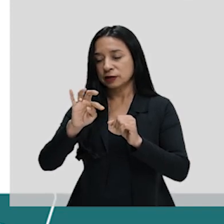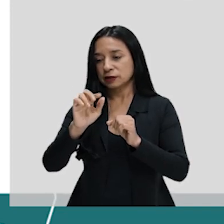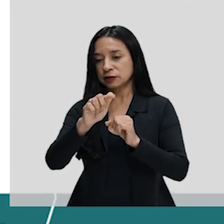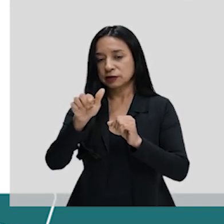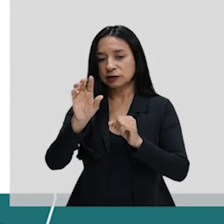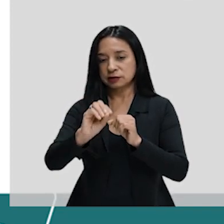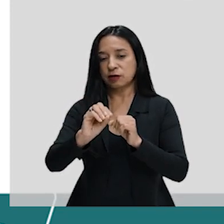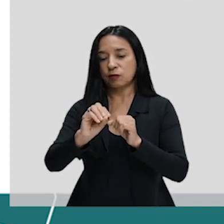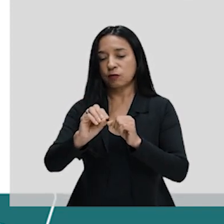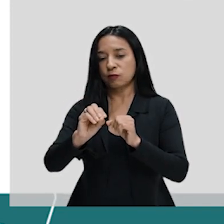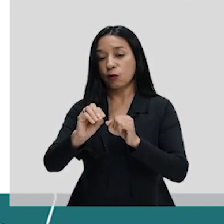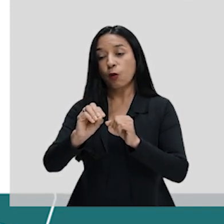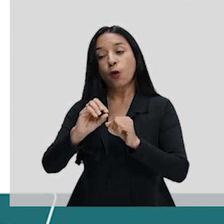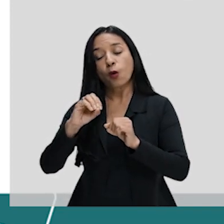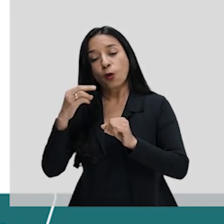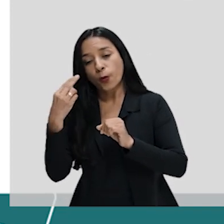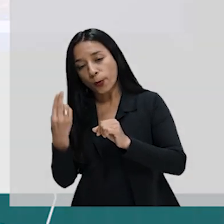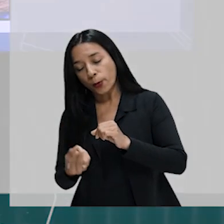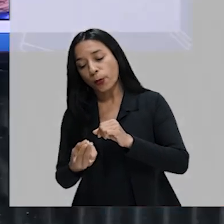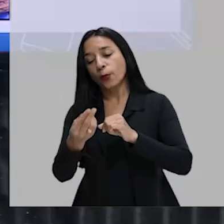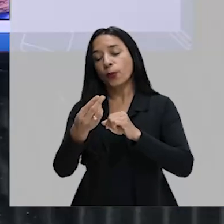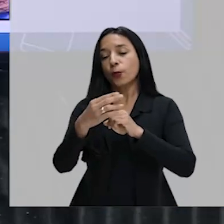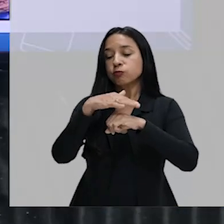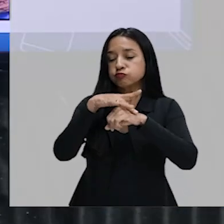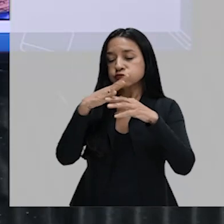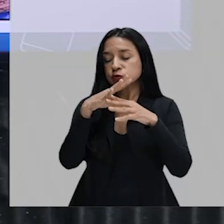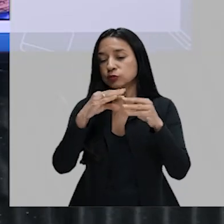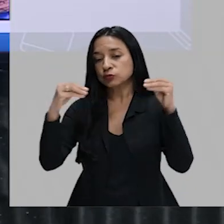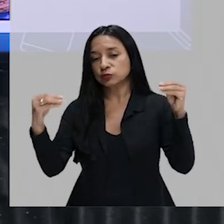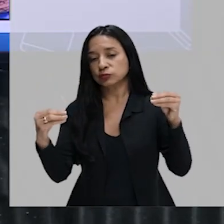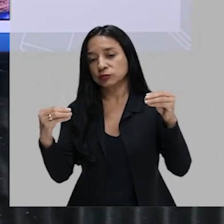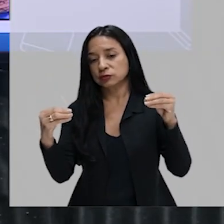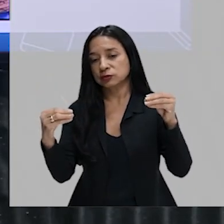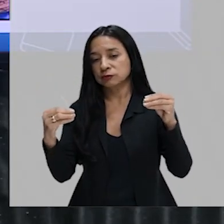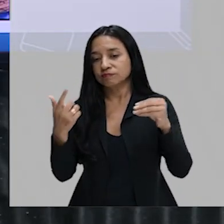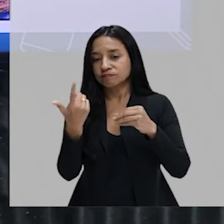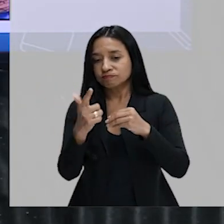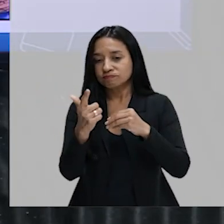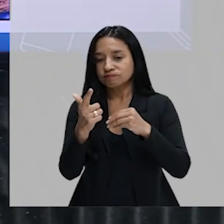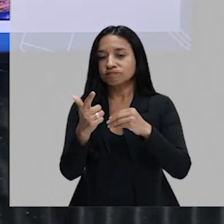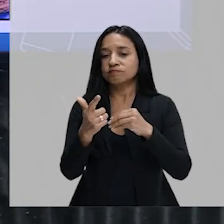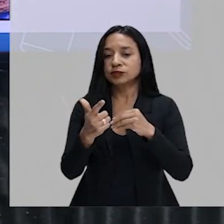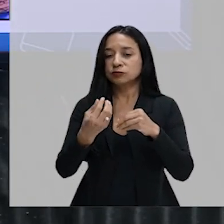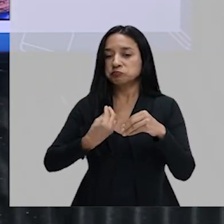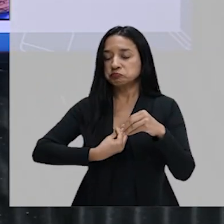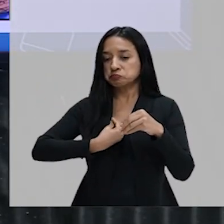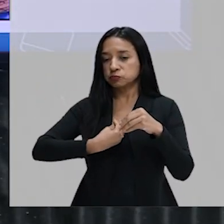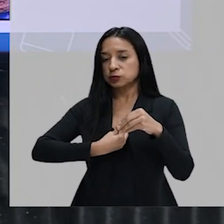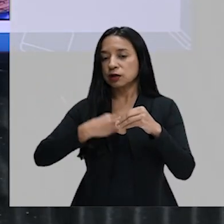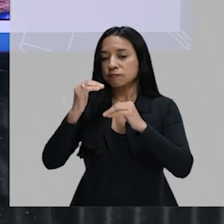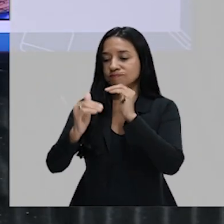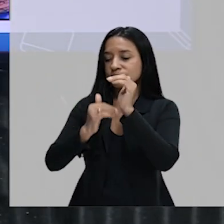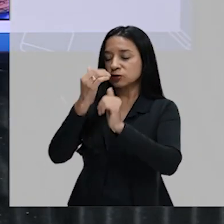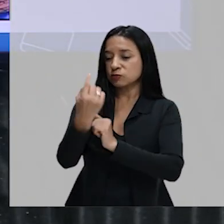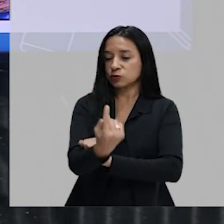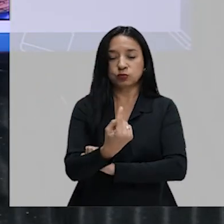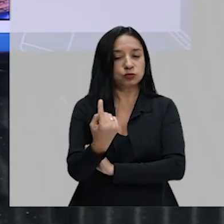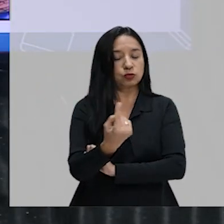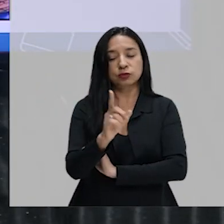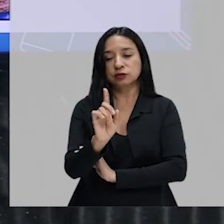da vivência. A vivência é uma experiência que envolve a existência completa,